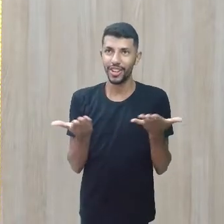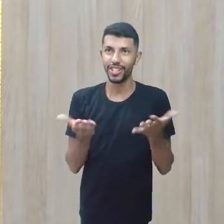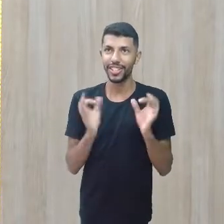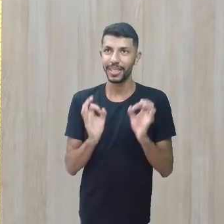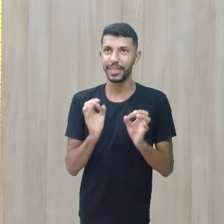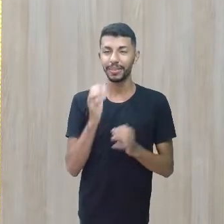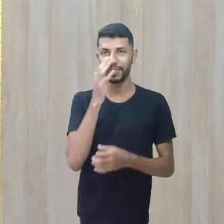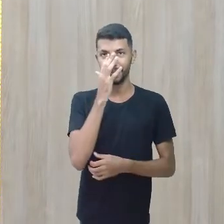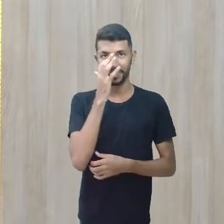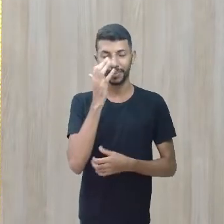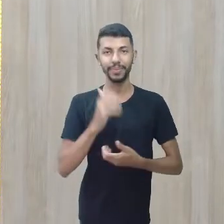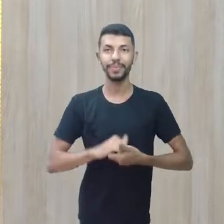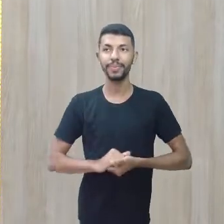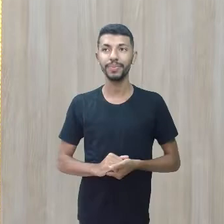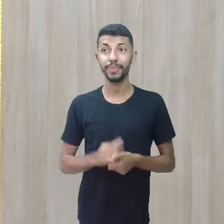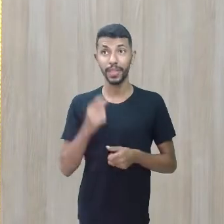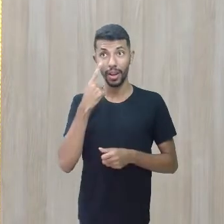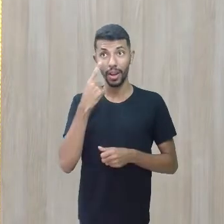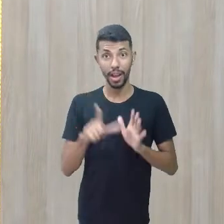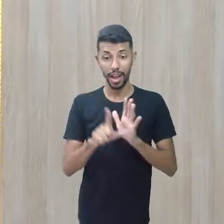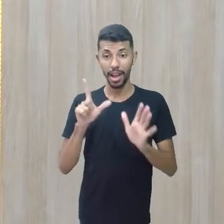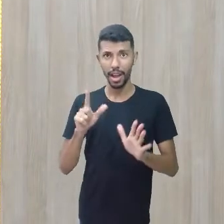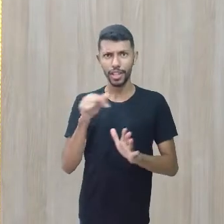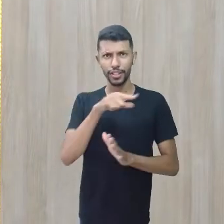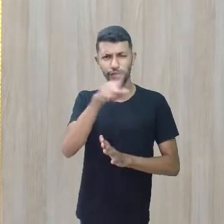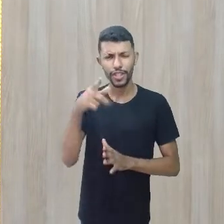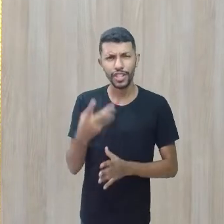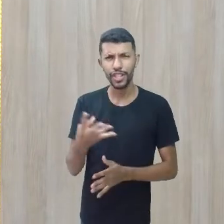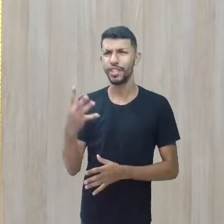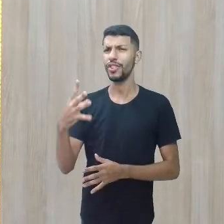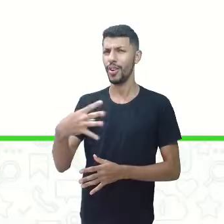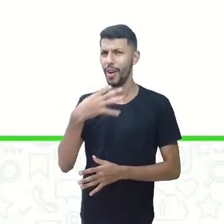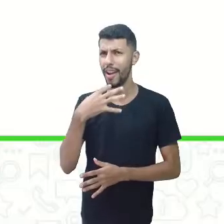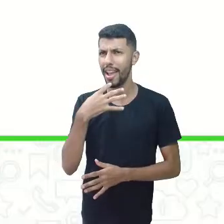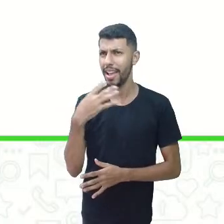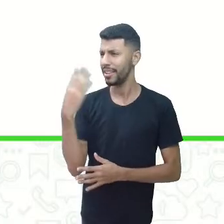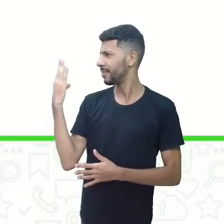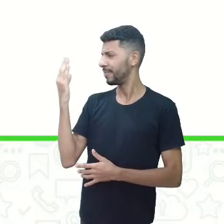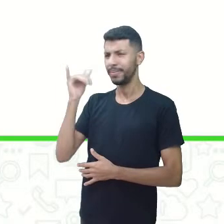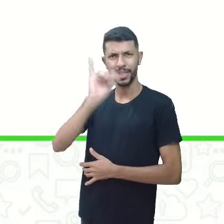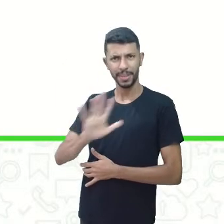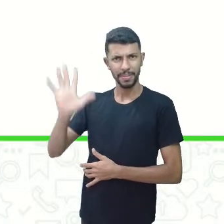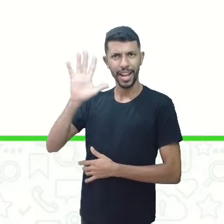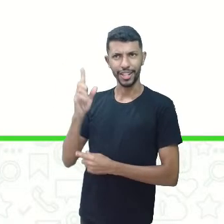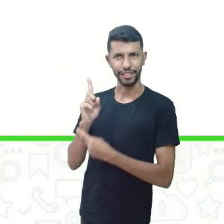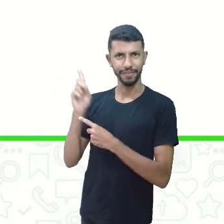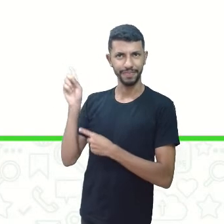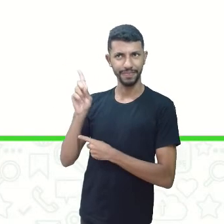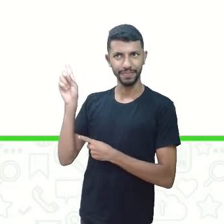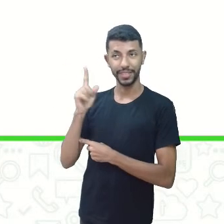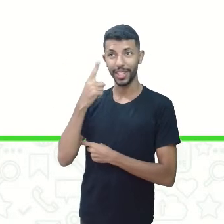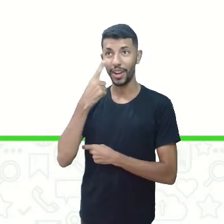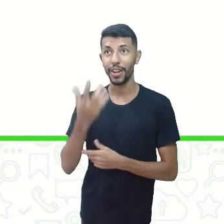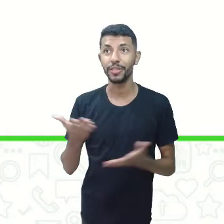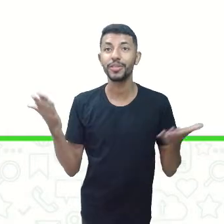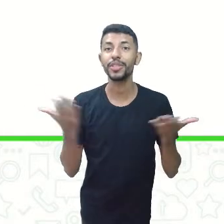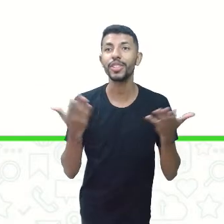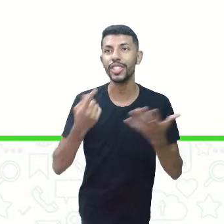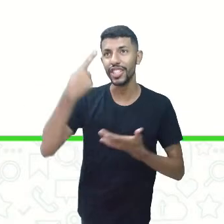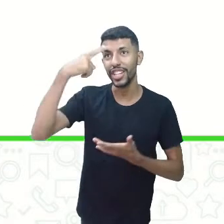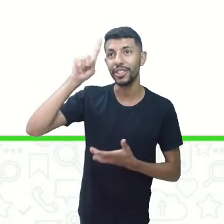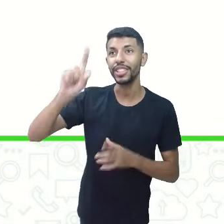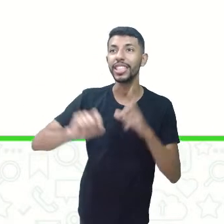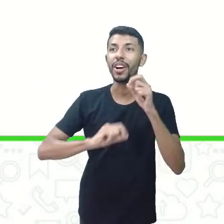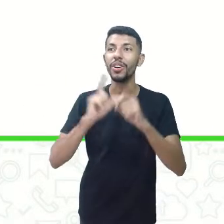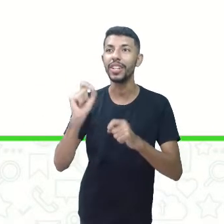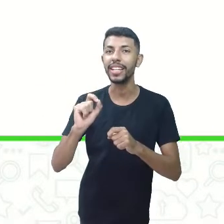ok? Mas antes, vocês reconhecem essa fotografia, não é? Então, hoje é dia da gente clicar.